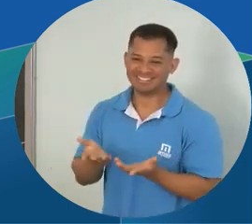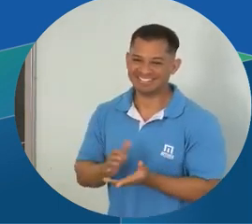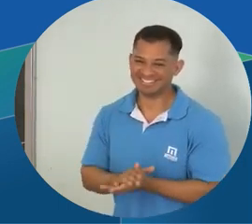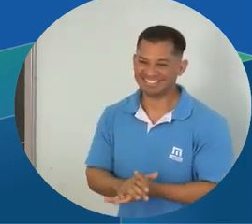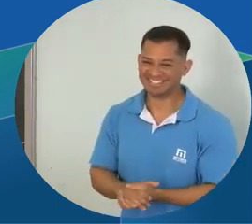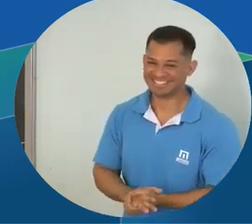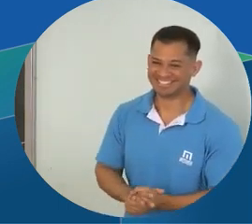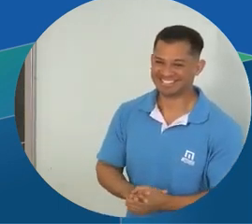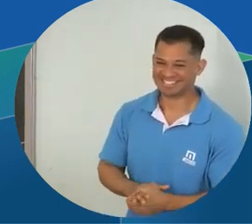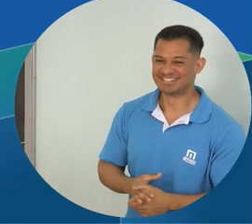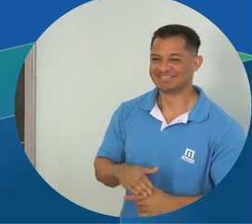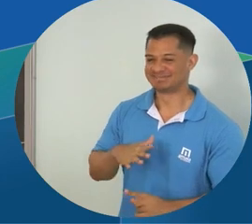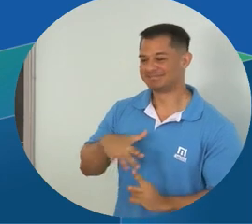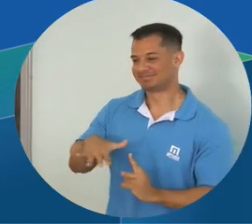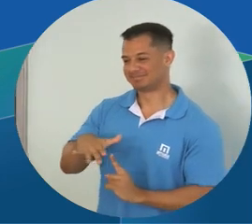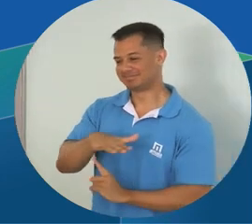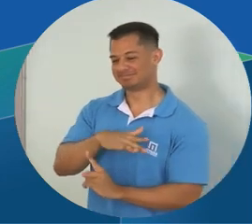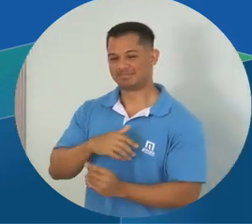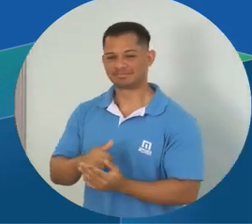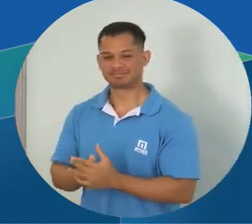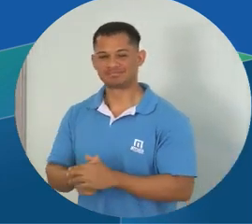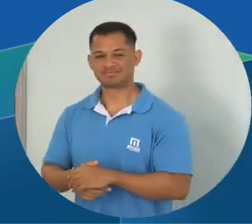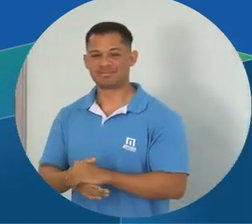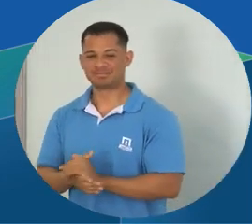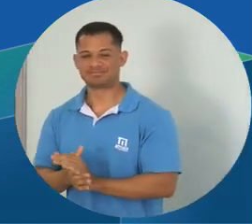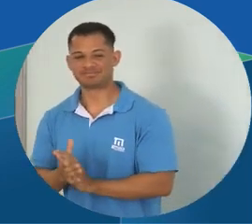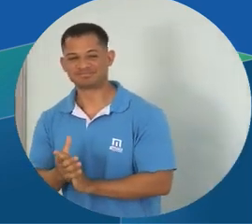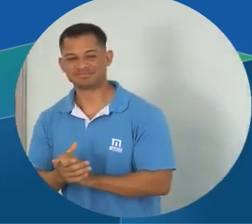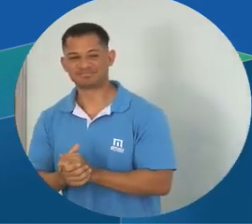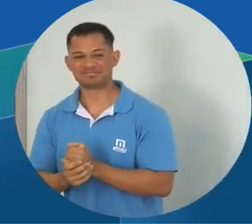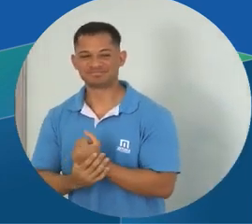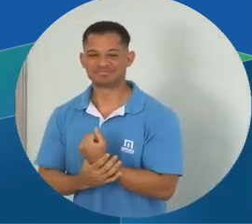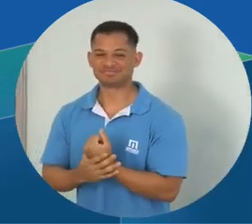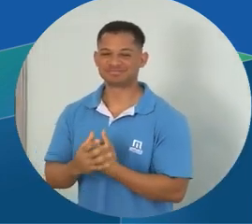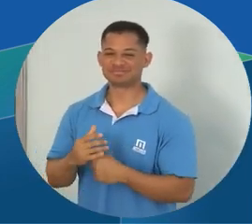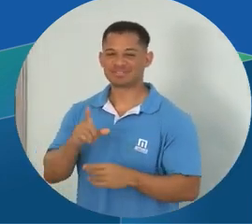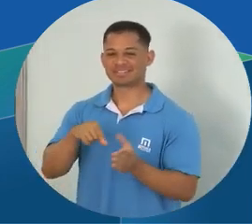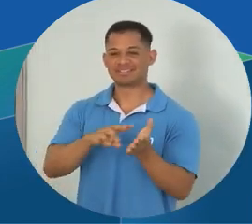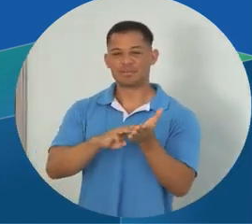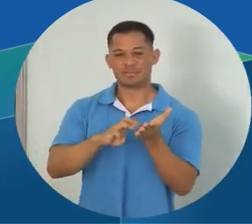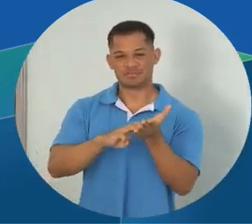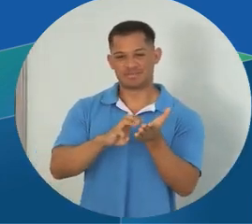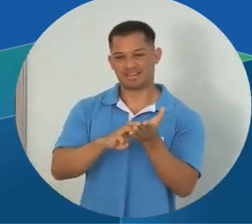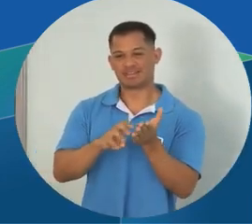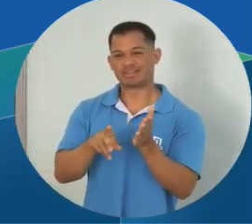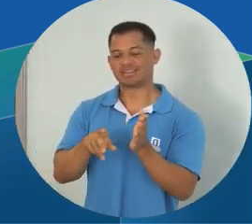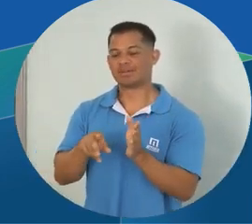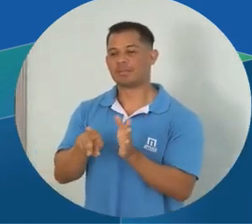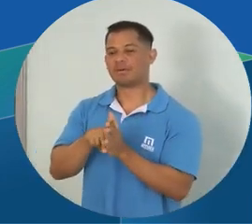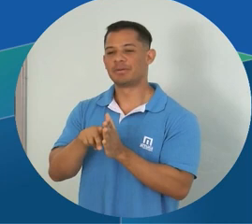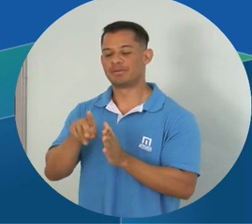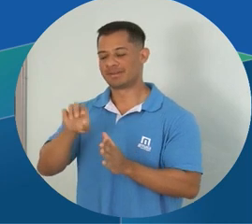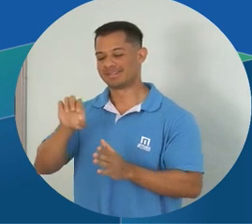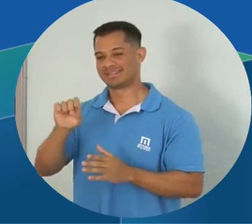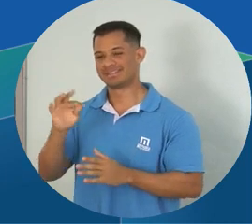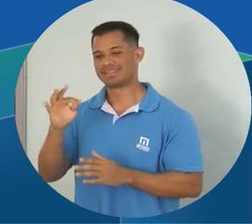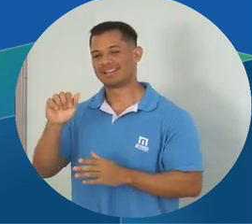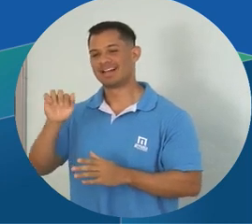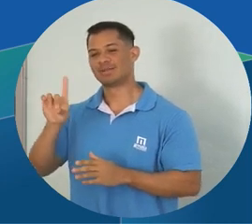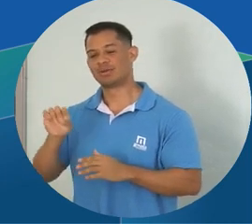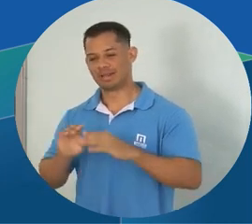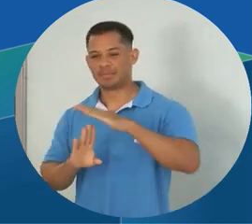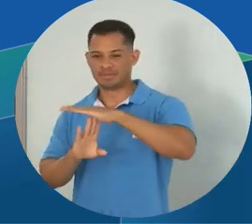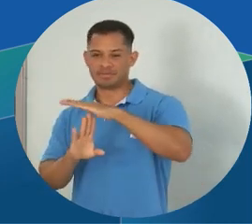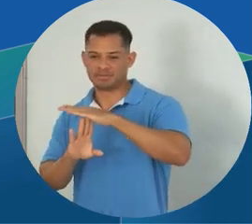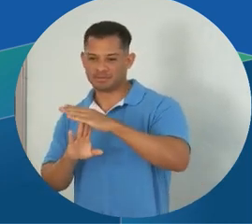que dê acima de 1, que acaba sendo um método de estado de limites, que acaba minorando,